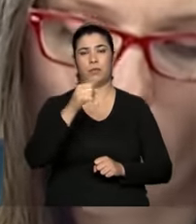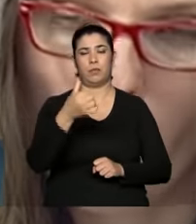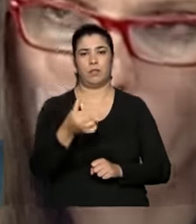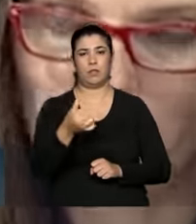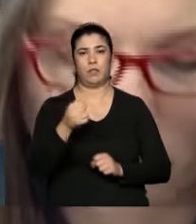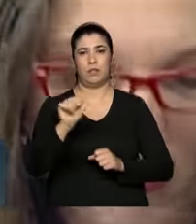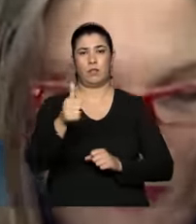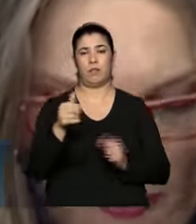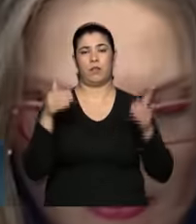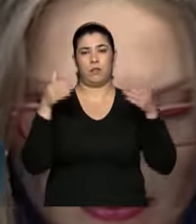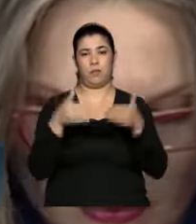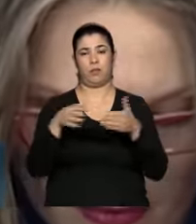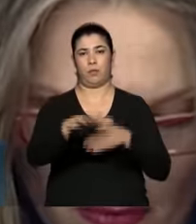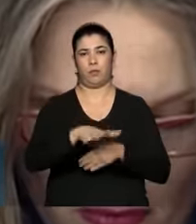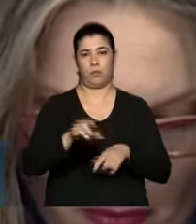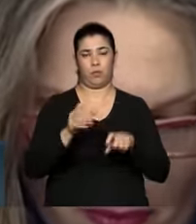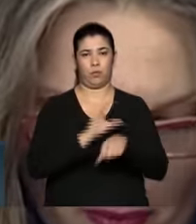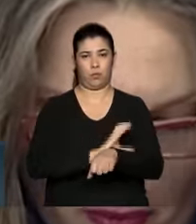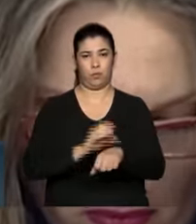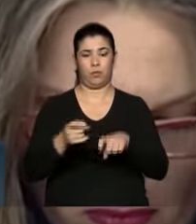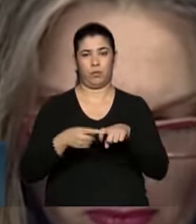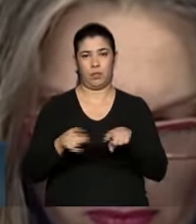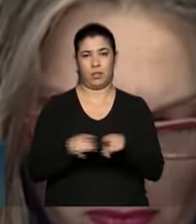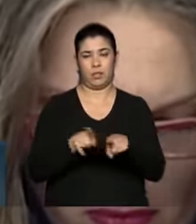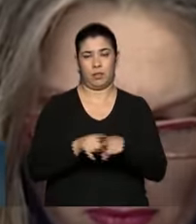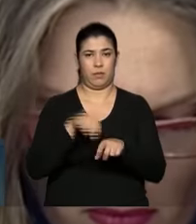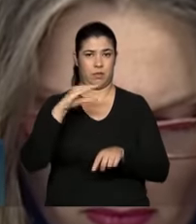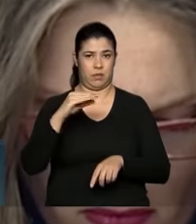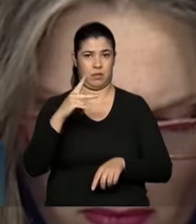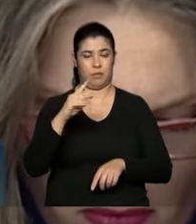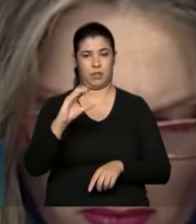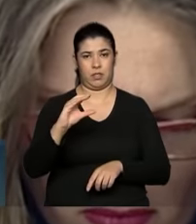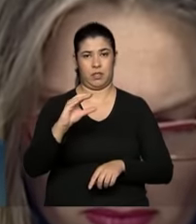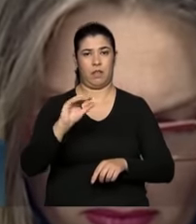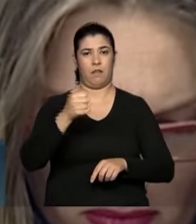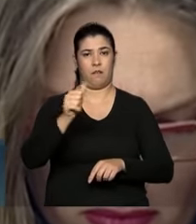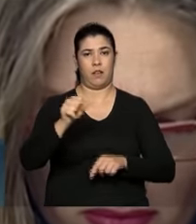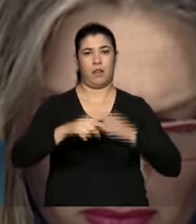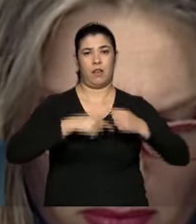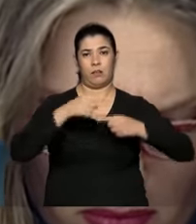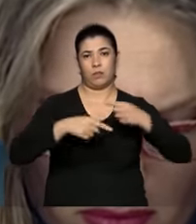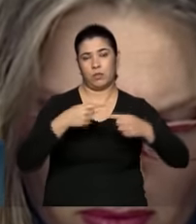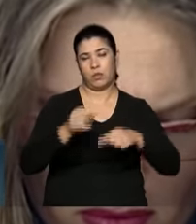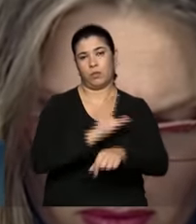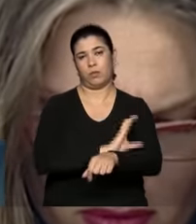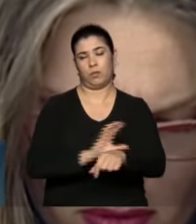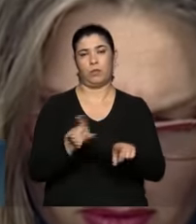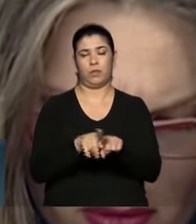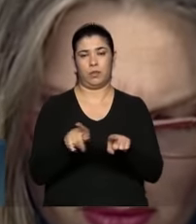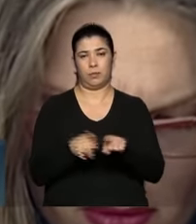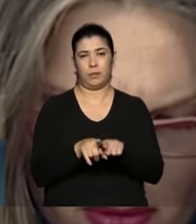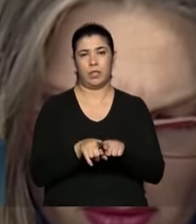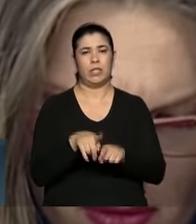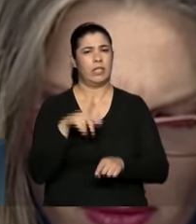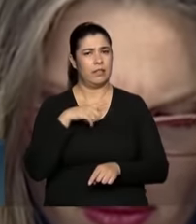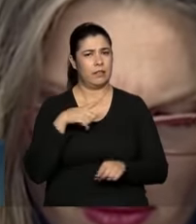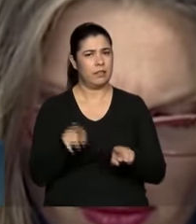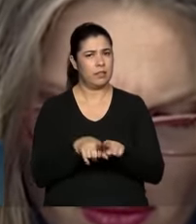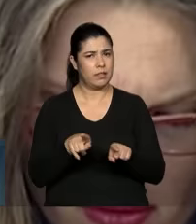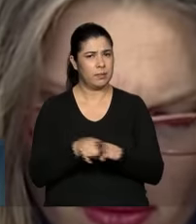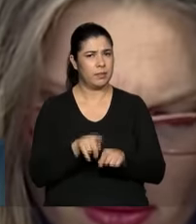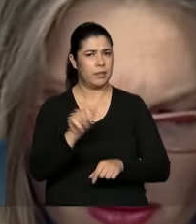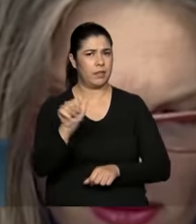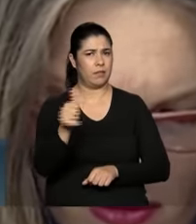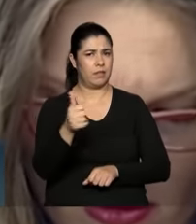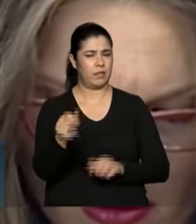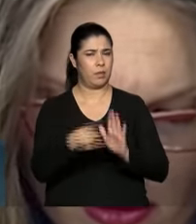essa lógica do CPC. A cada 3 anos você tem a avaliação, o ciclo, né, de avaliação do curso. E, além disso, você tem a avaliação dos